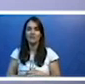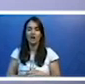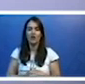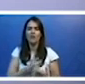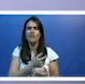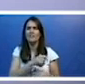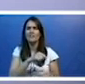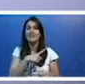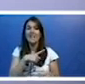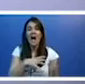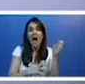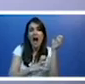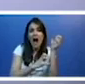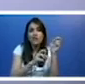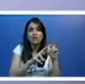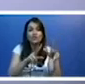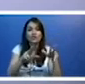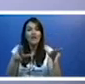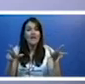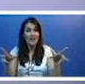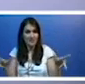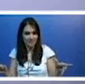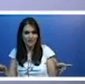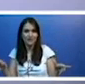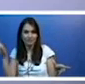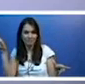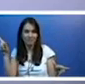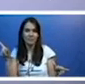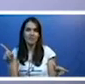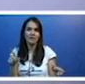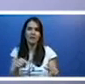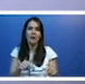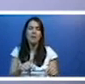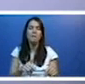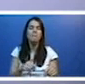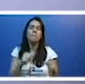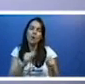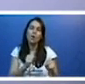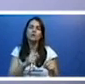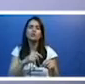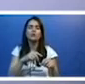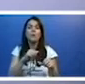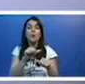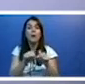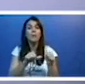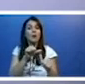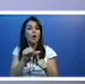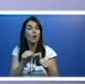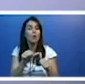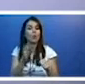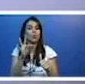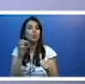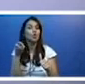ácidos, ácidos fortes e fracos, né? Bases fracas e fortes, para a gente ver que pode ocorrer a diferença da tonalidade